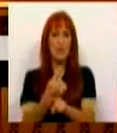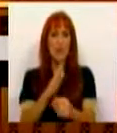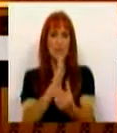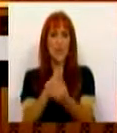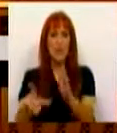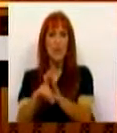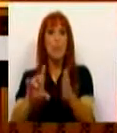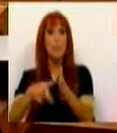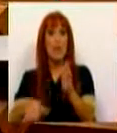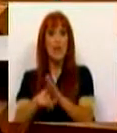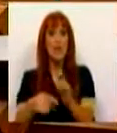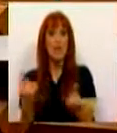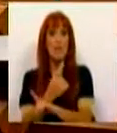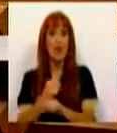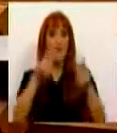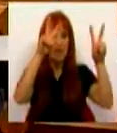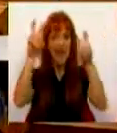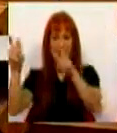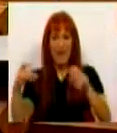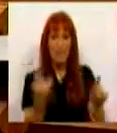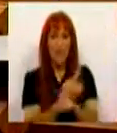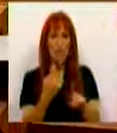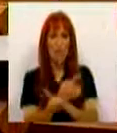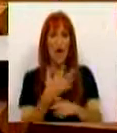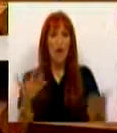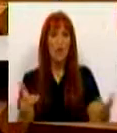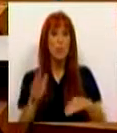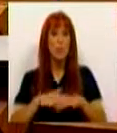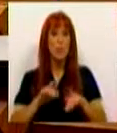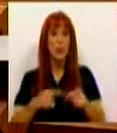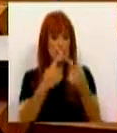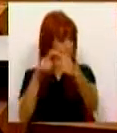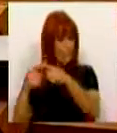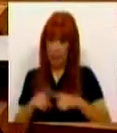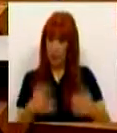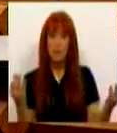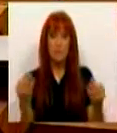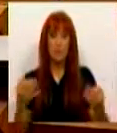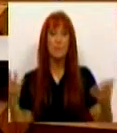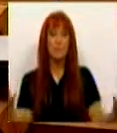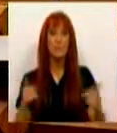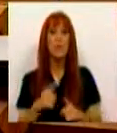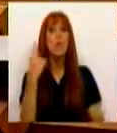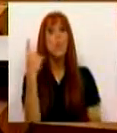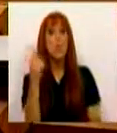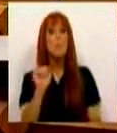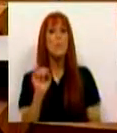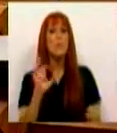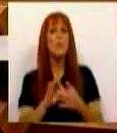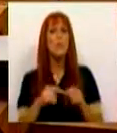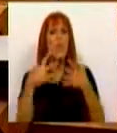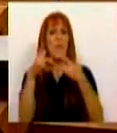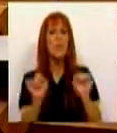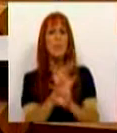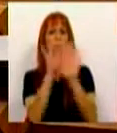projetos de lei sobre várias temáticas relativamente diferentes, e uma delas tem a ver com